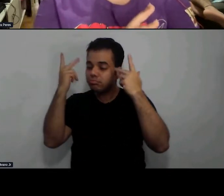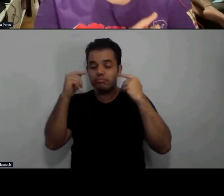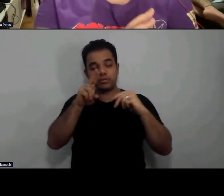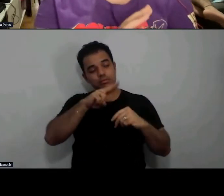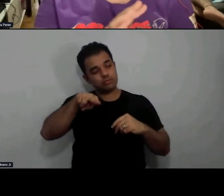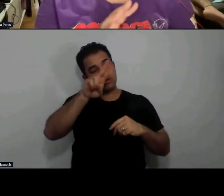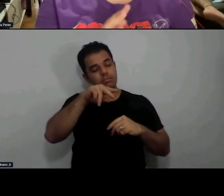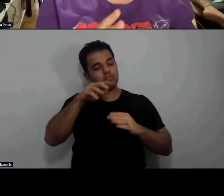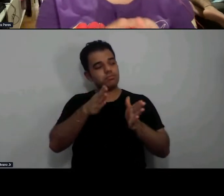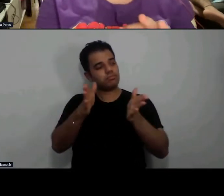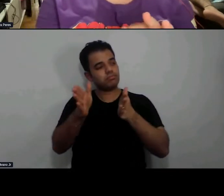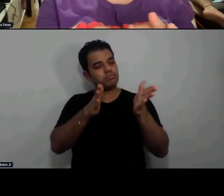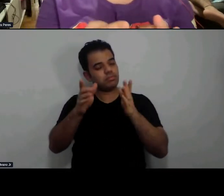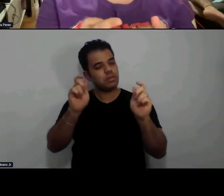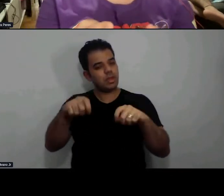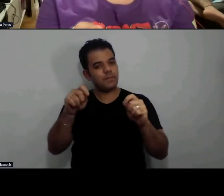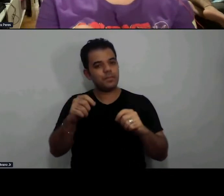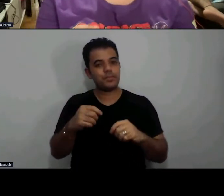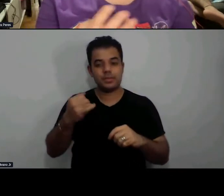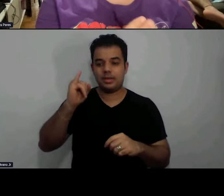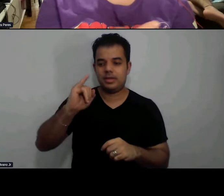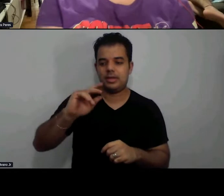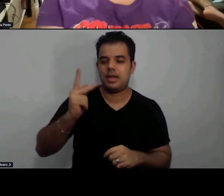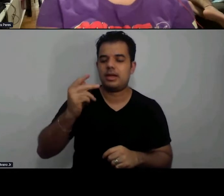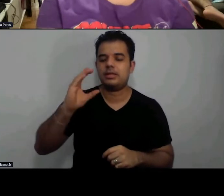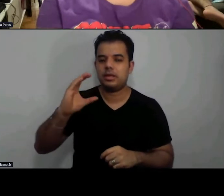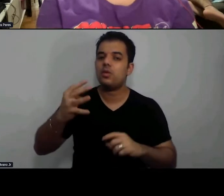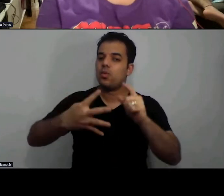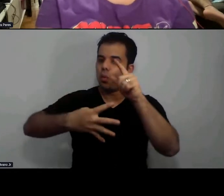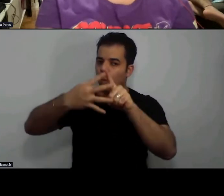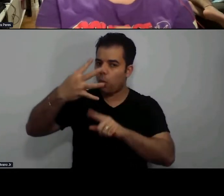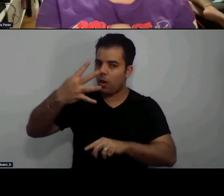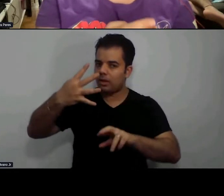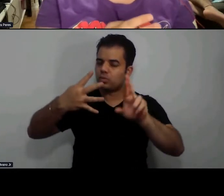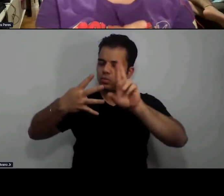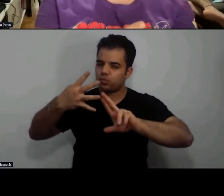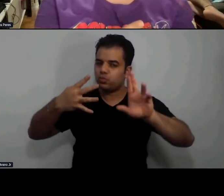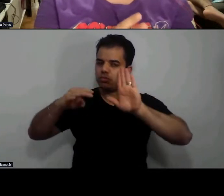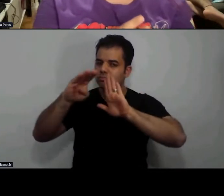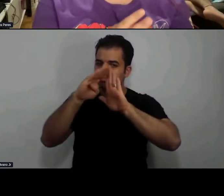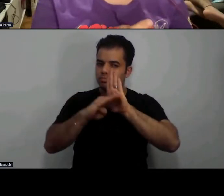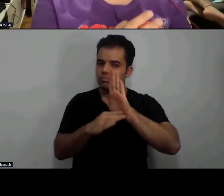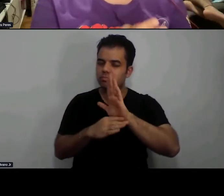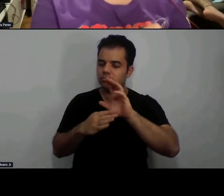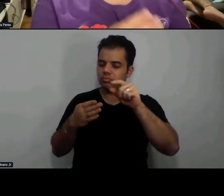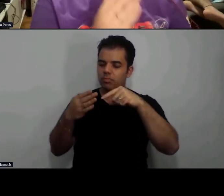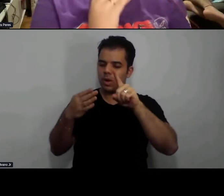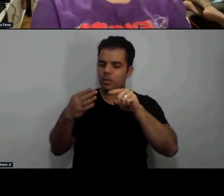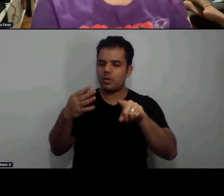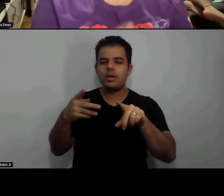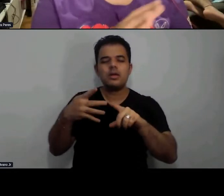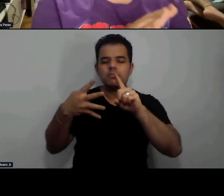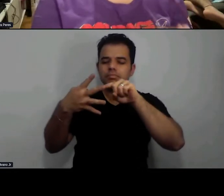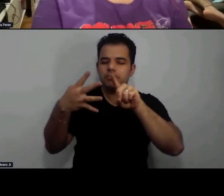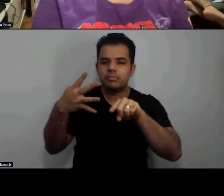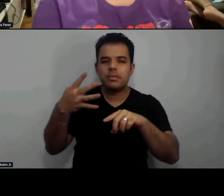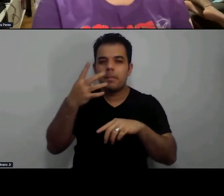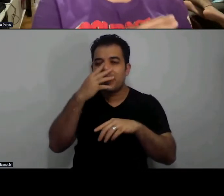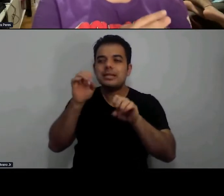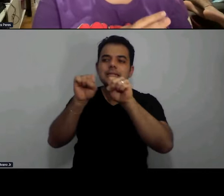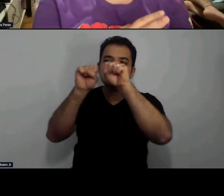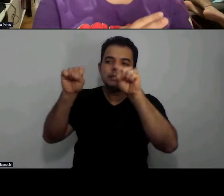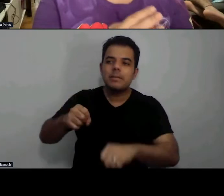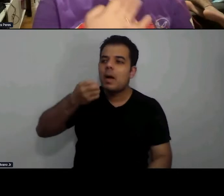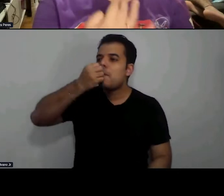humano-computador, nós utilizamos 4 critérios de qualidade de uso para, a grosso modo, falar se um sistema presta ou